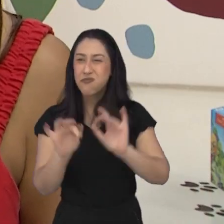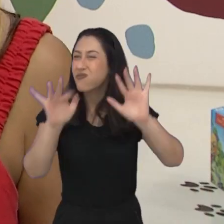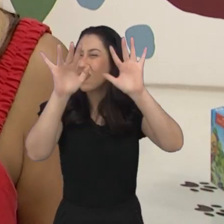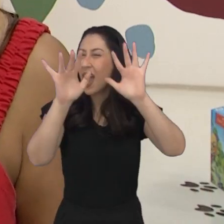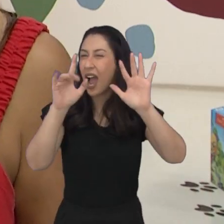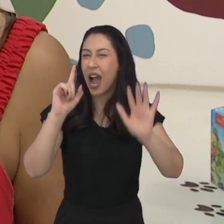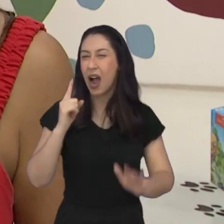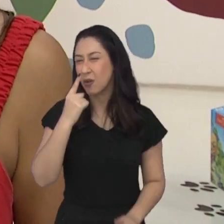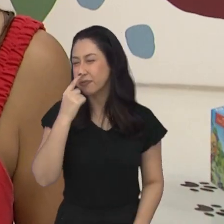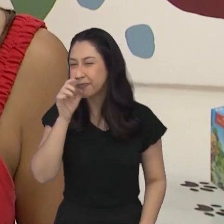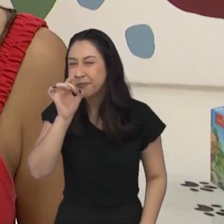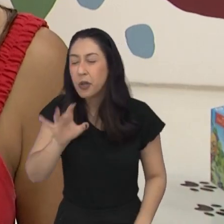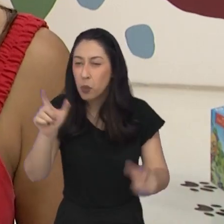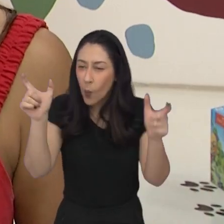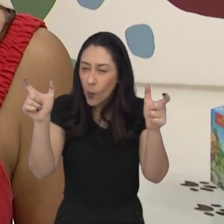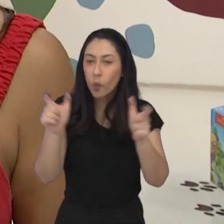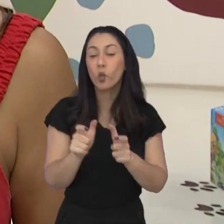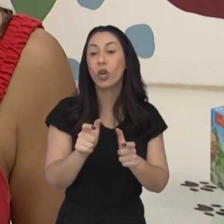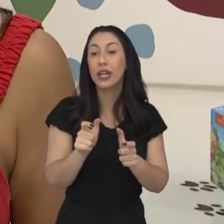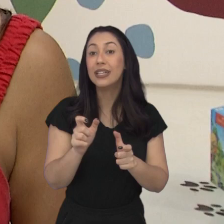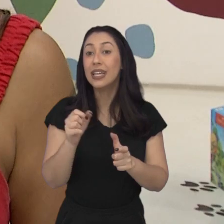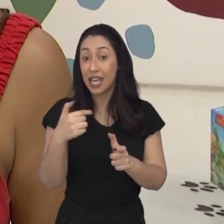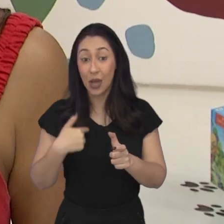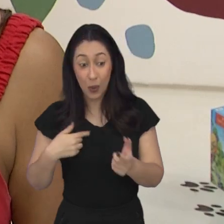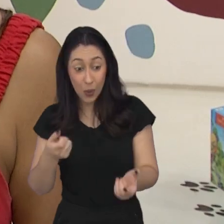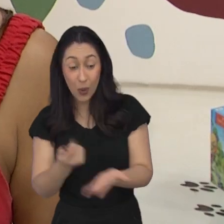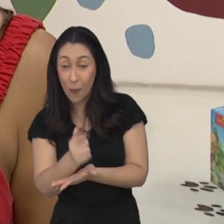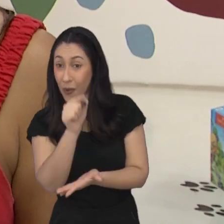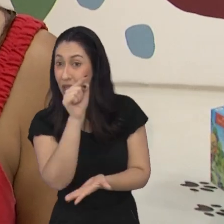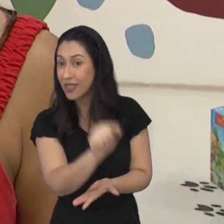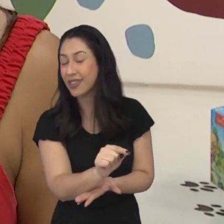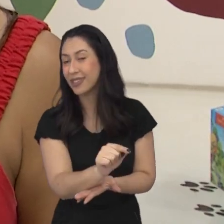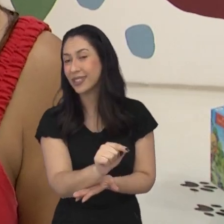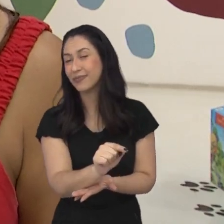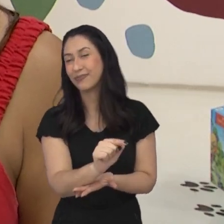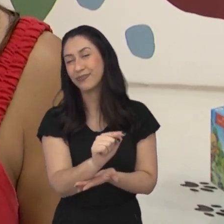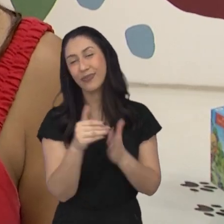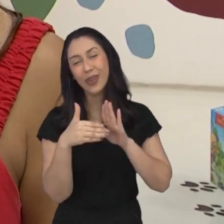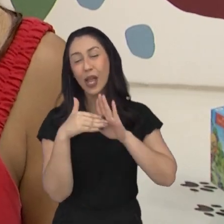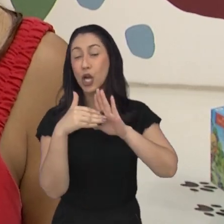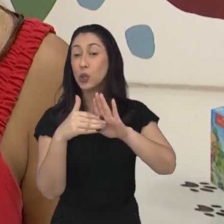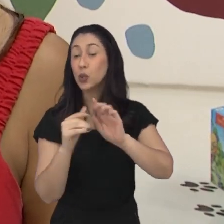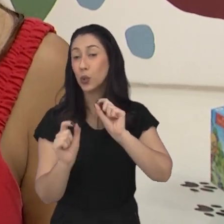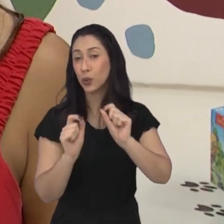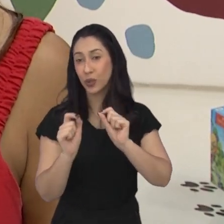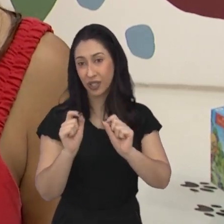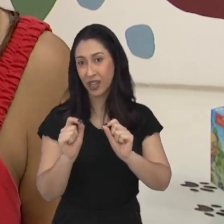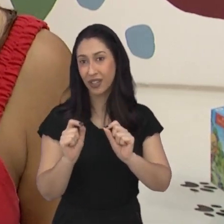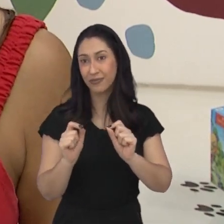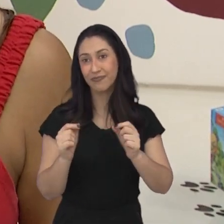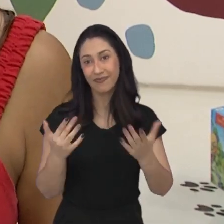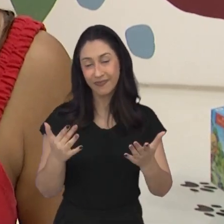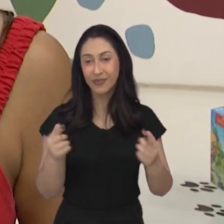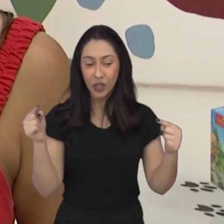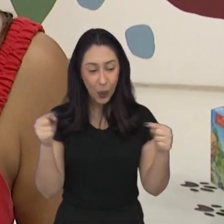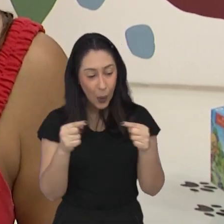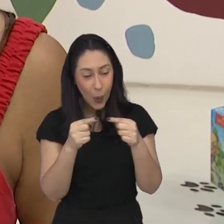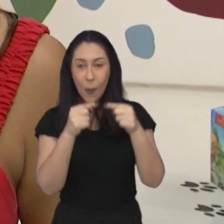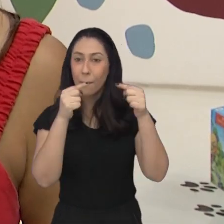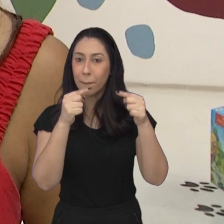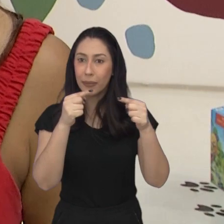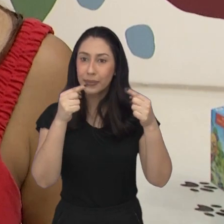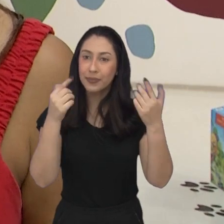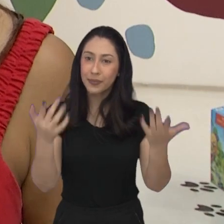uma certificação ambiental, eu cuido para que as minhas escolhas, as minhas compras, as minhas aquisições estejam